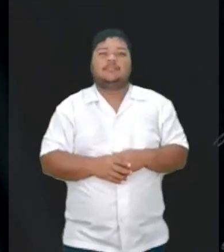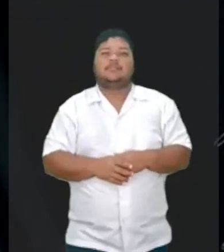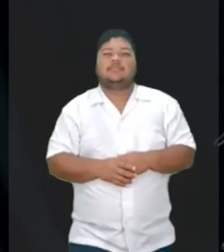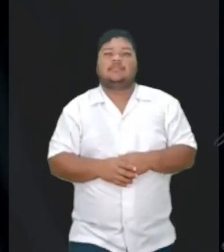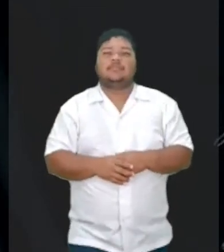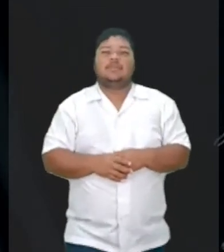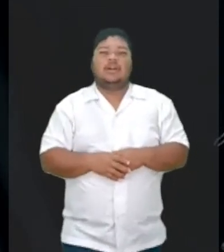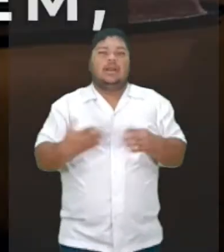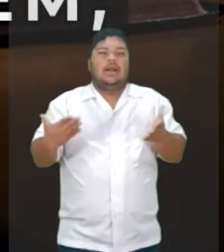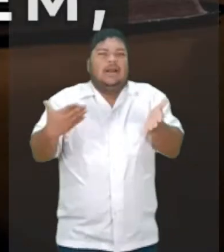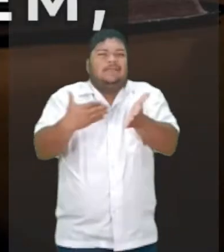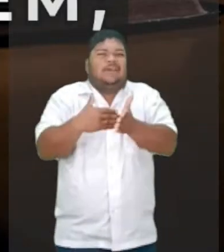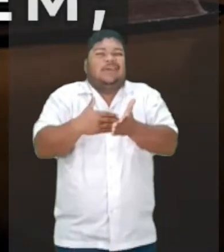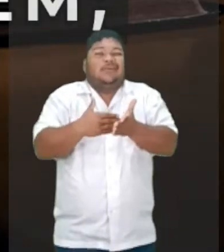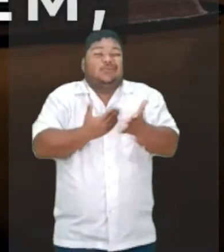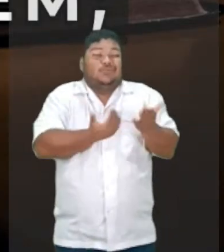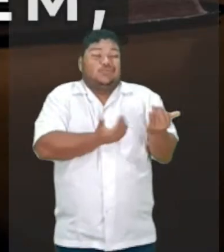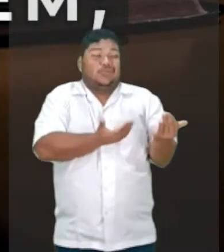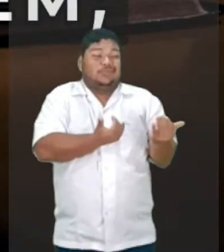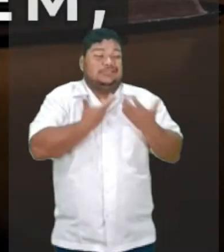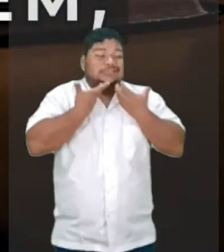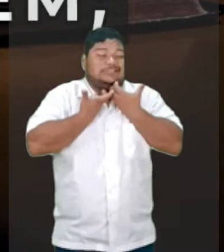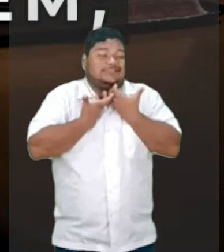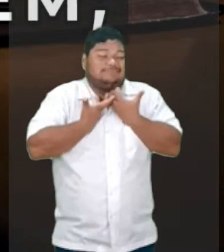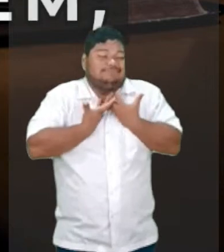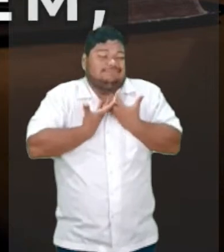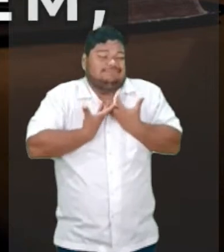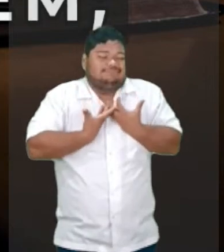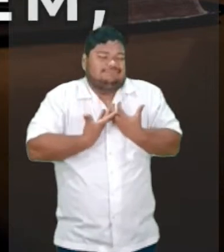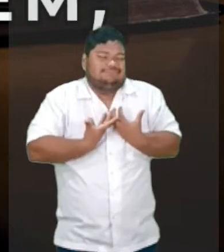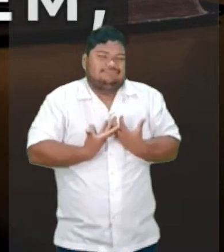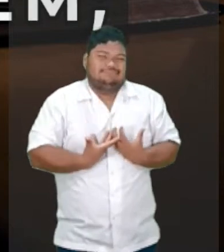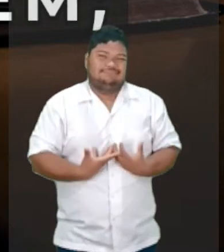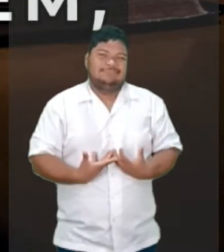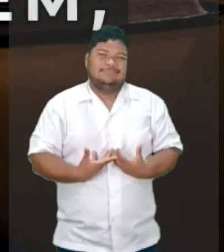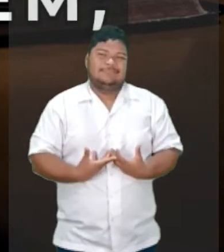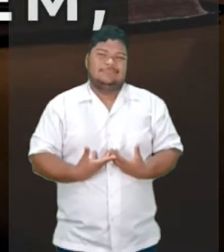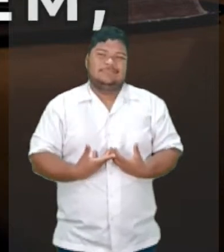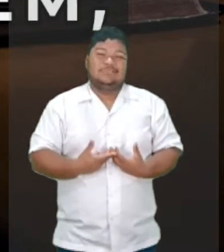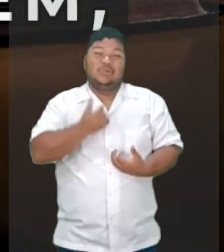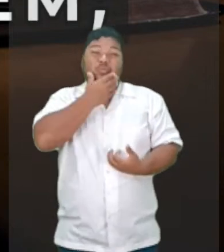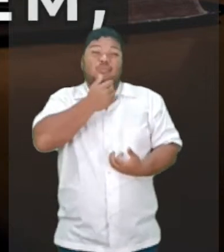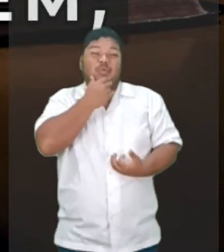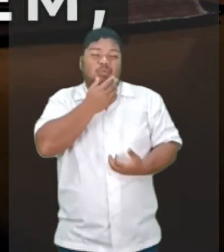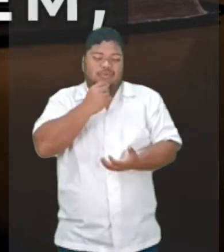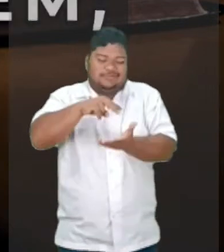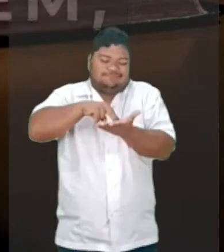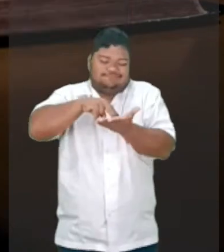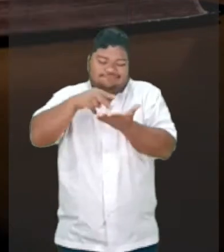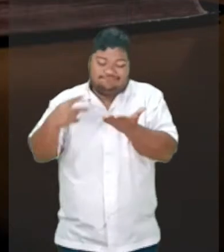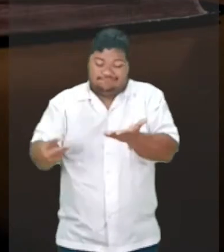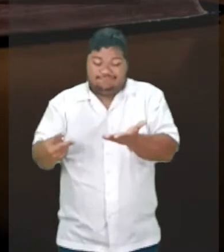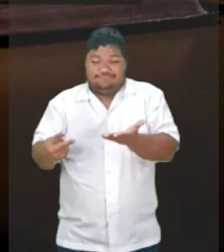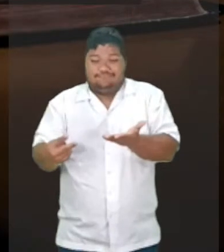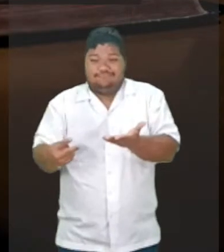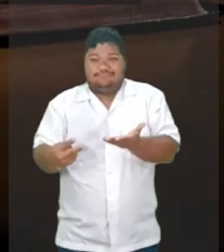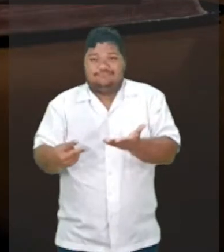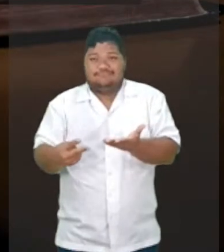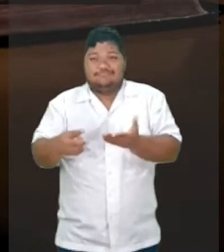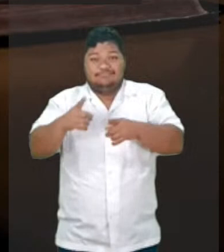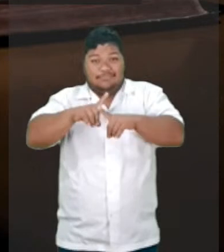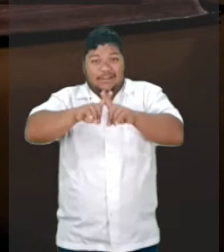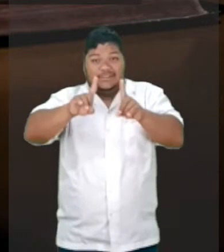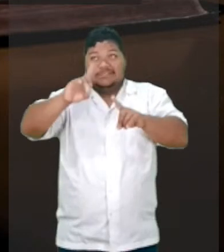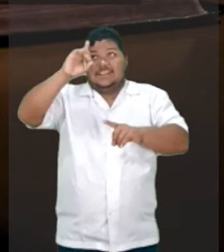os jovens se cansam e ficam exaustos, e os moços tropeçam e caem. Mas